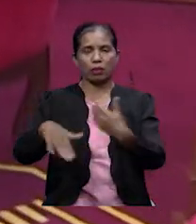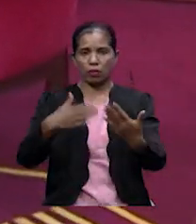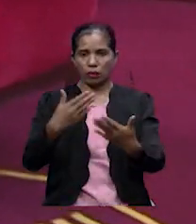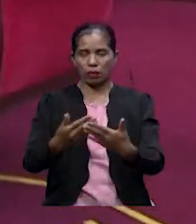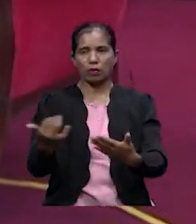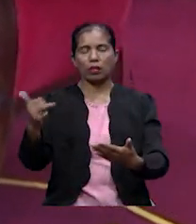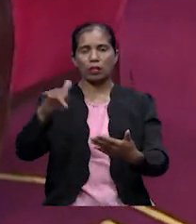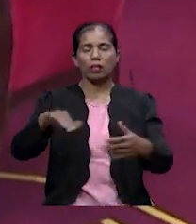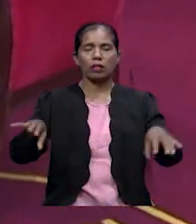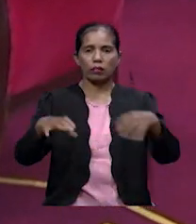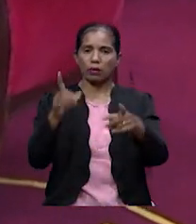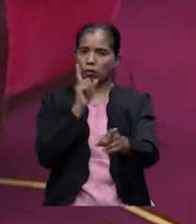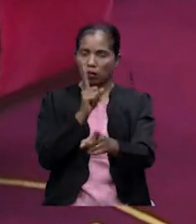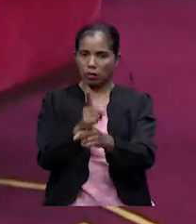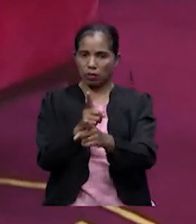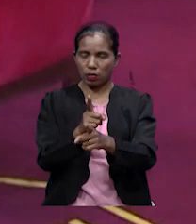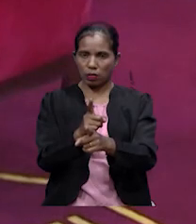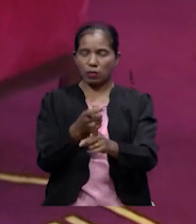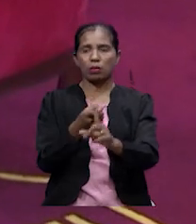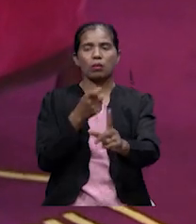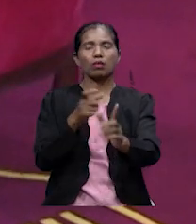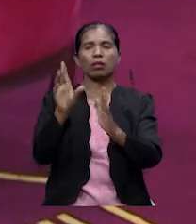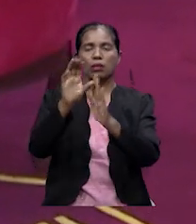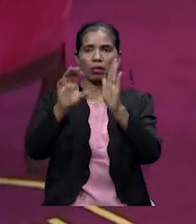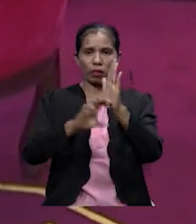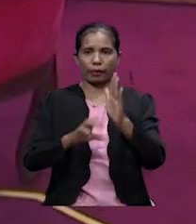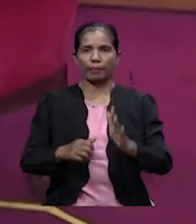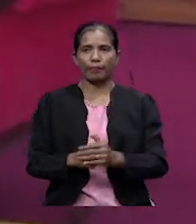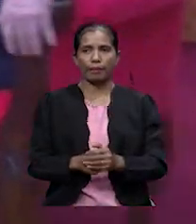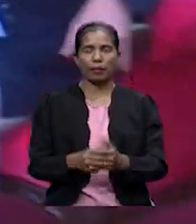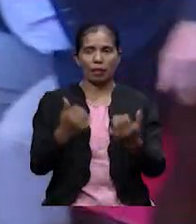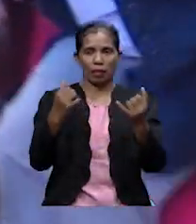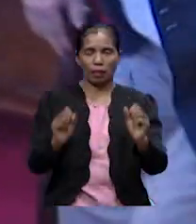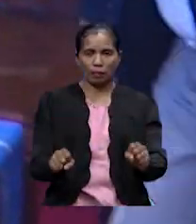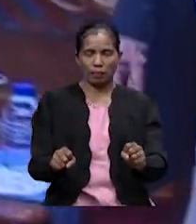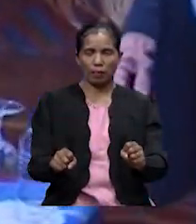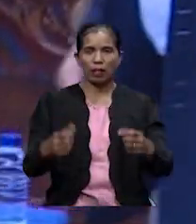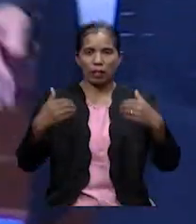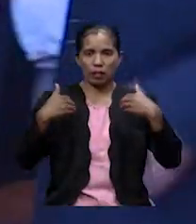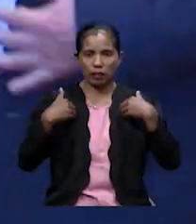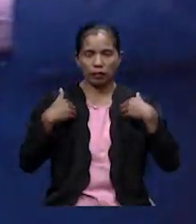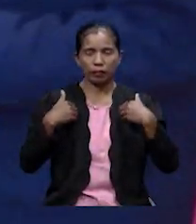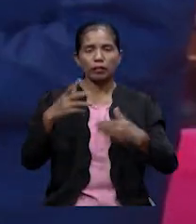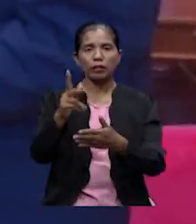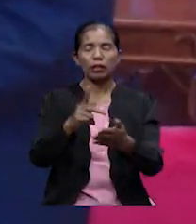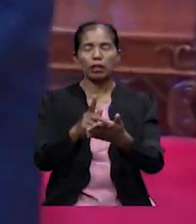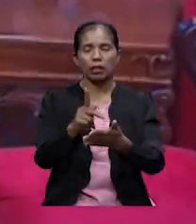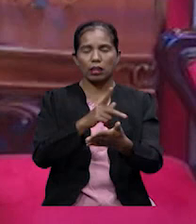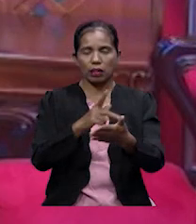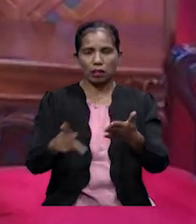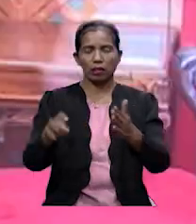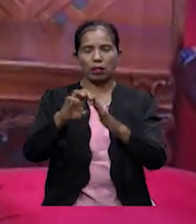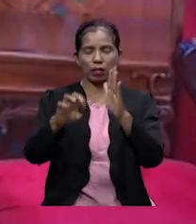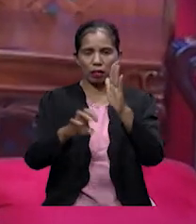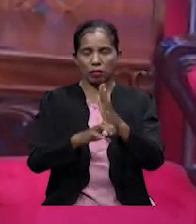sir ne função lolos actuir constituição. Idane bel hamus no constitui crise institucional sério,